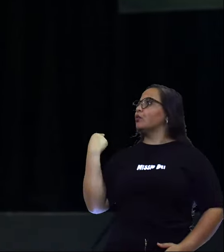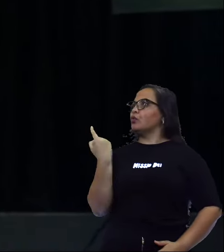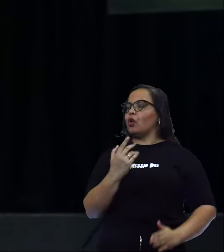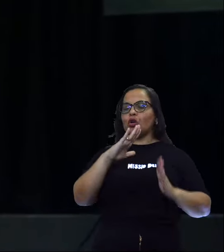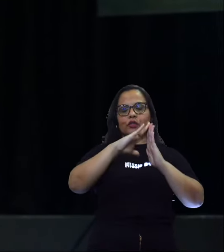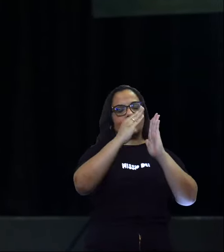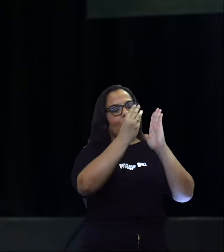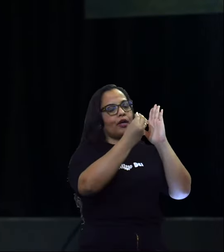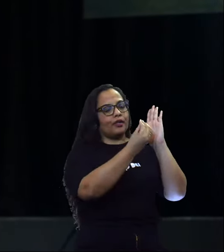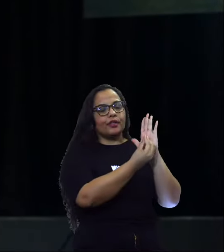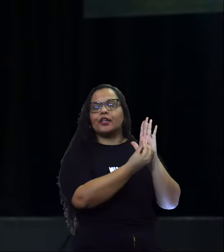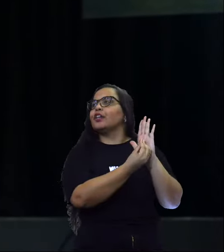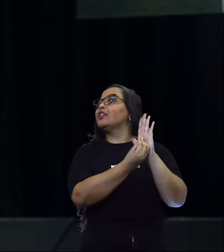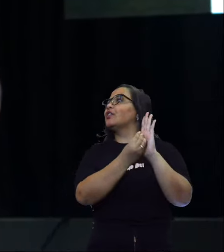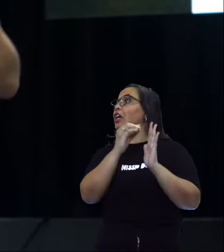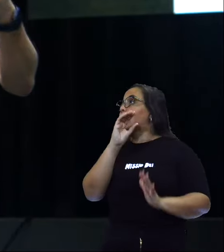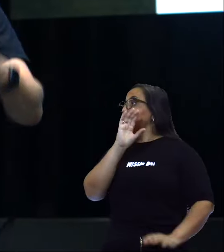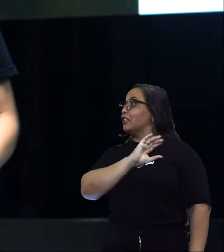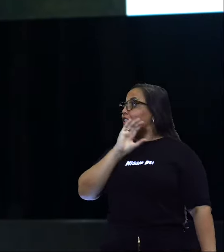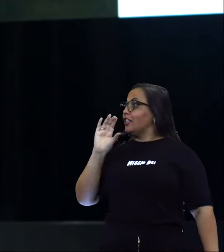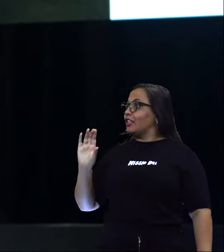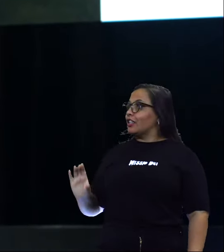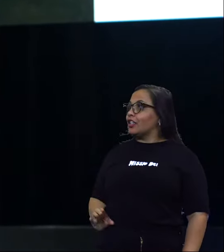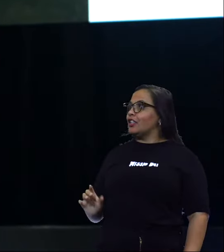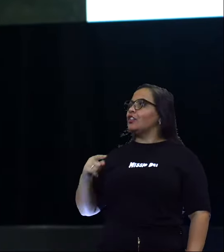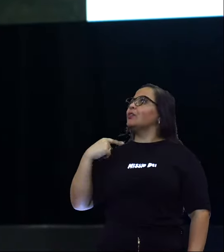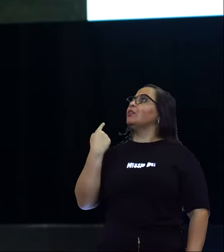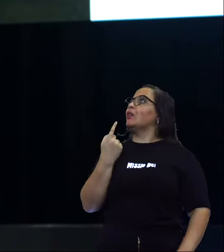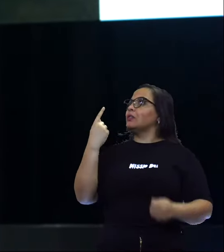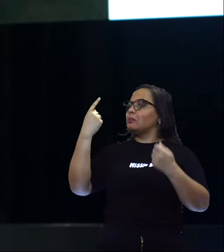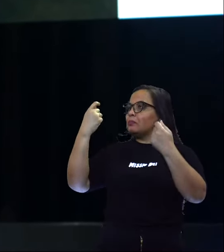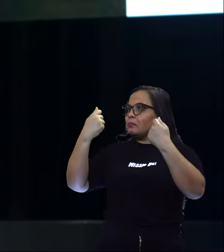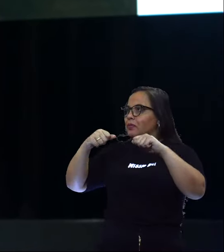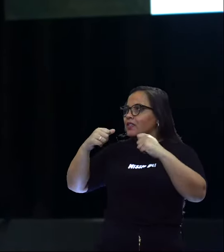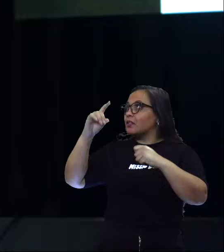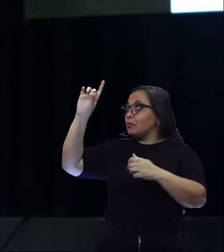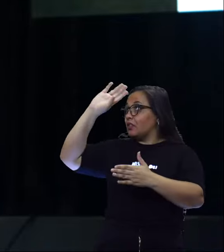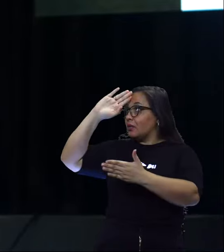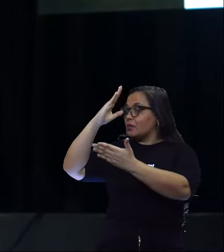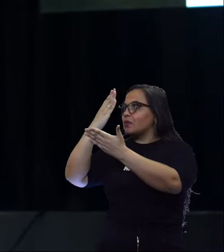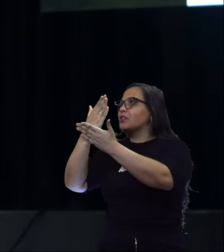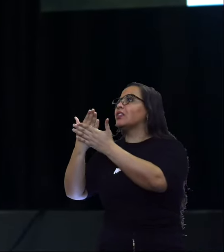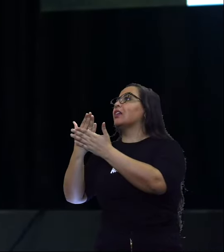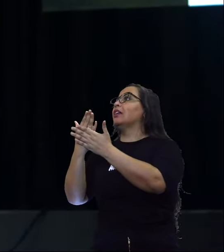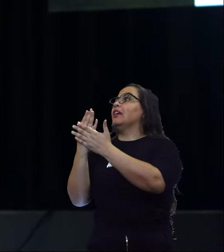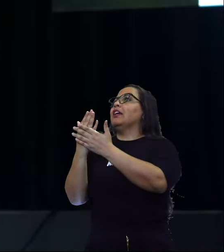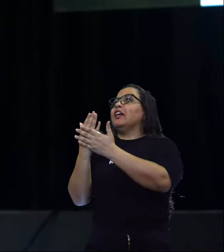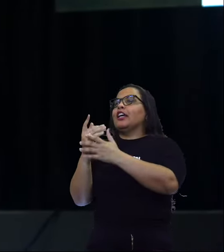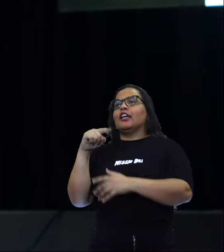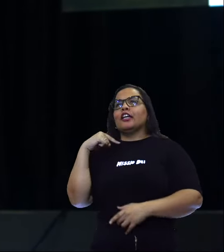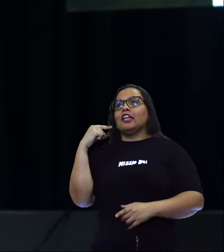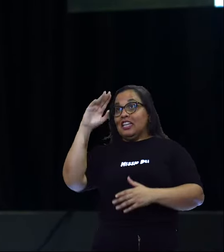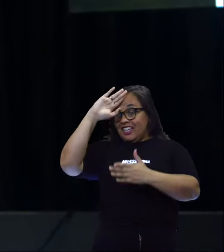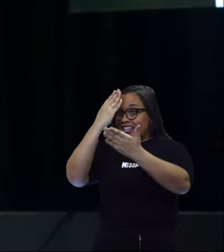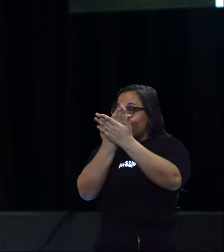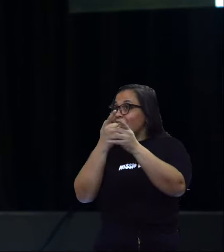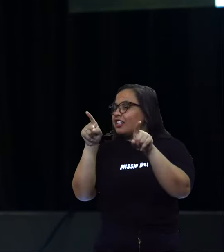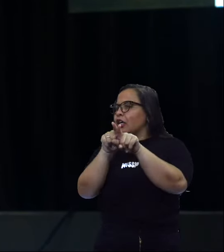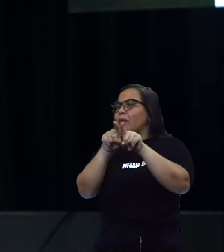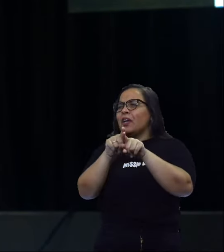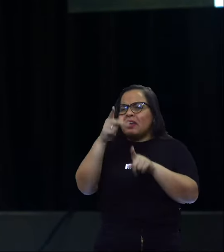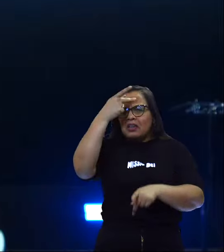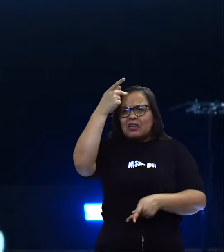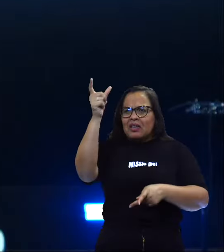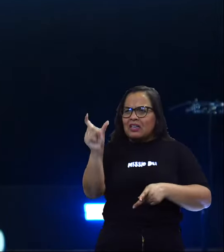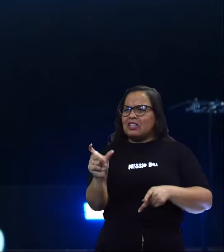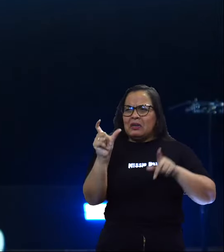nossos familiares, os nossos amigos, os nossos colegas de faculdade vão se converter em nome de Jesus. E as cadeiras desse lugar, de uma visão de que Deus